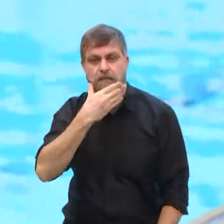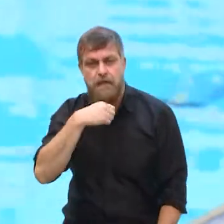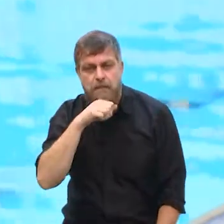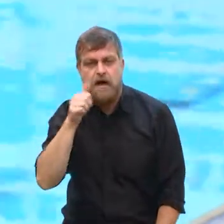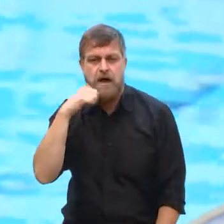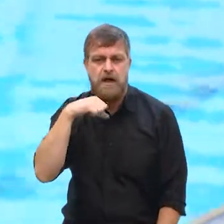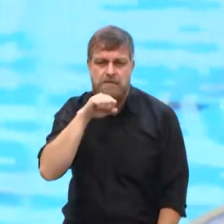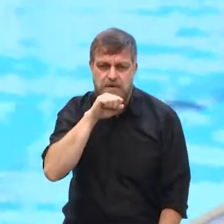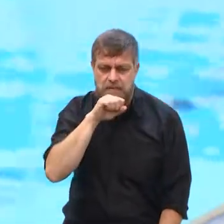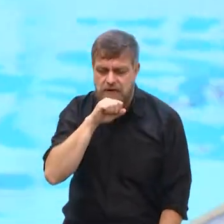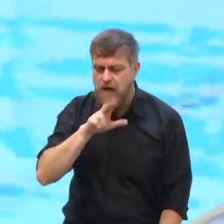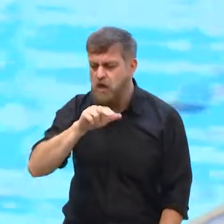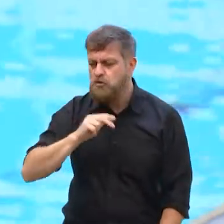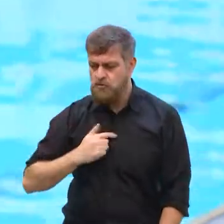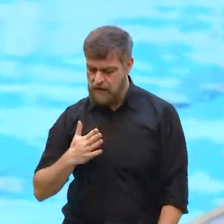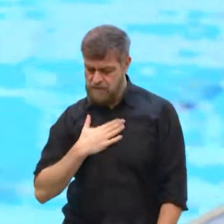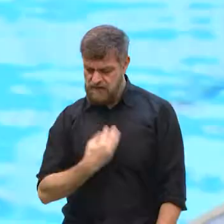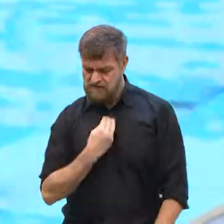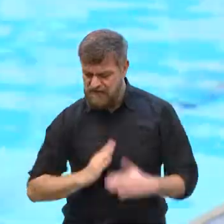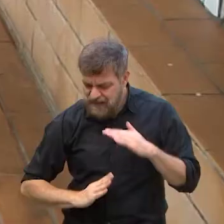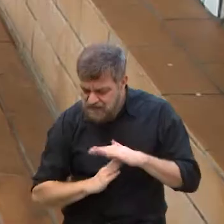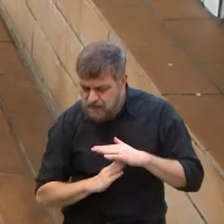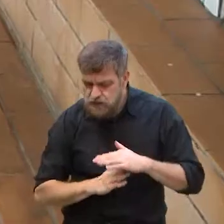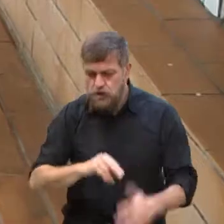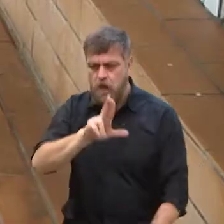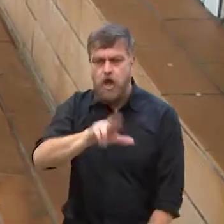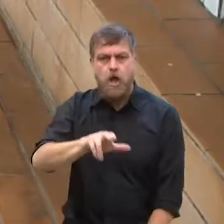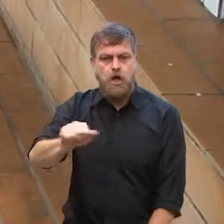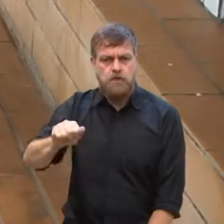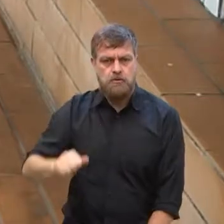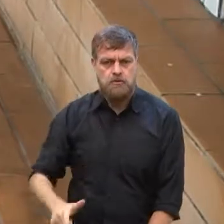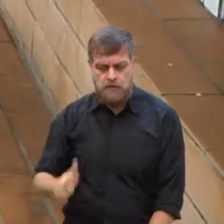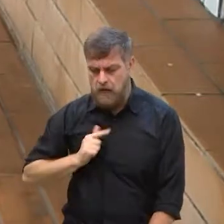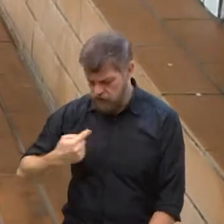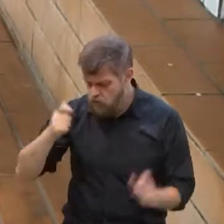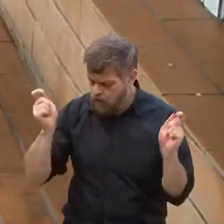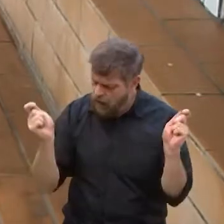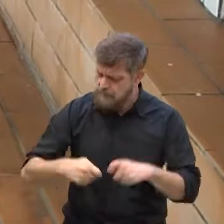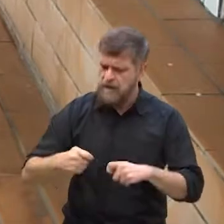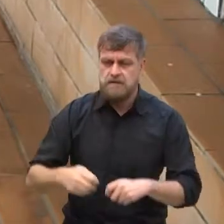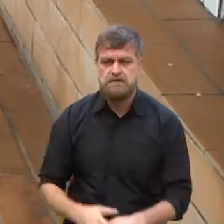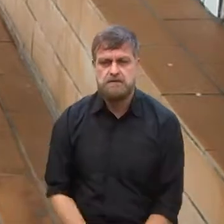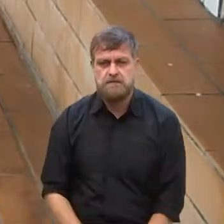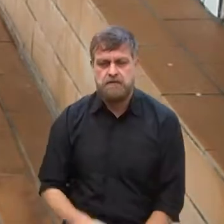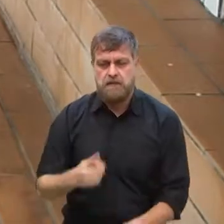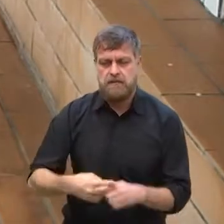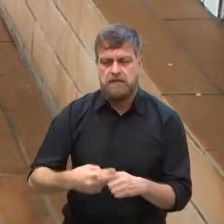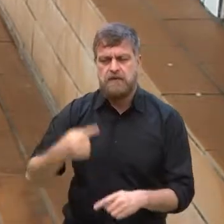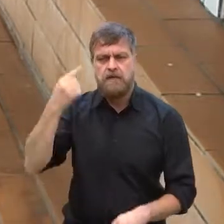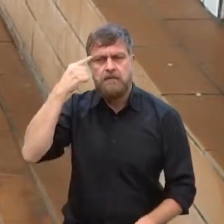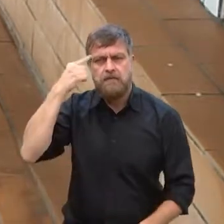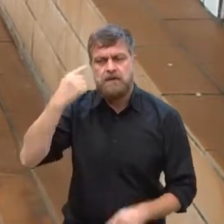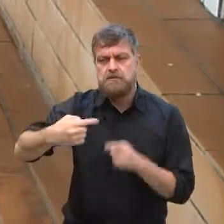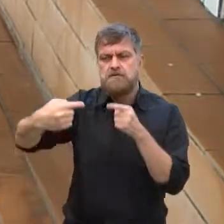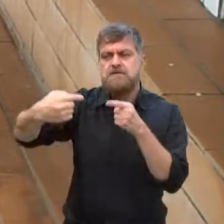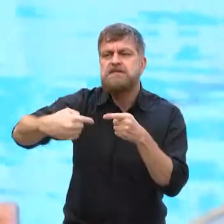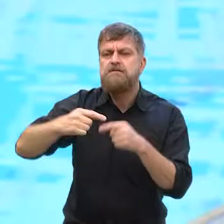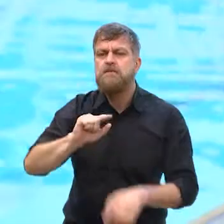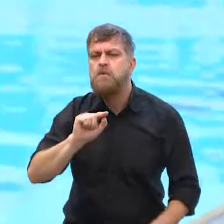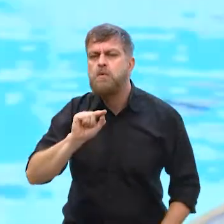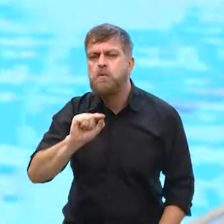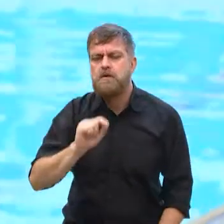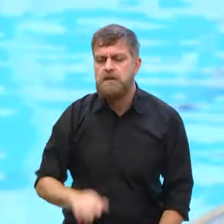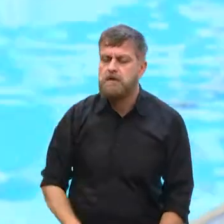pais, eles nunca colocaram limite na minha vida, né? O limite de realização e capacitação. Porque eu também penso o grande desafio para os meus pais,